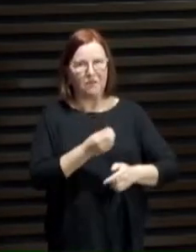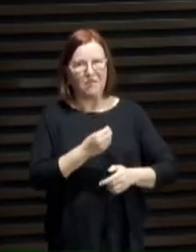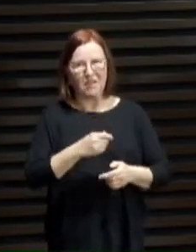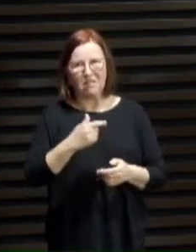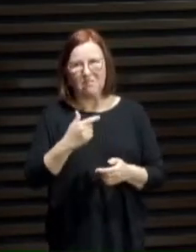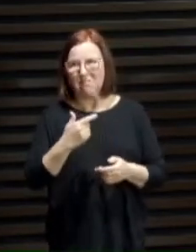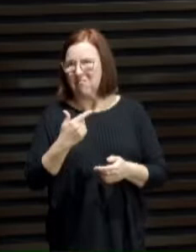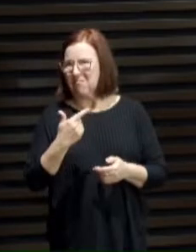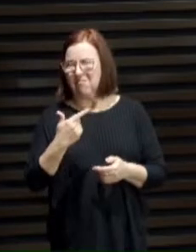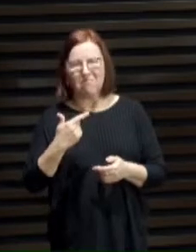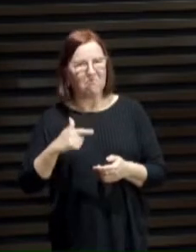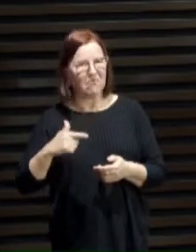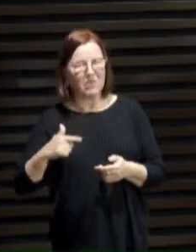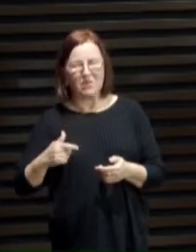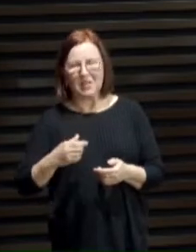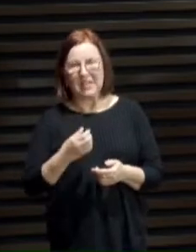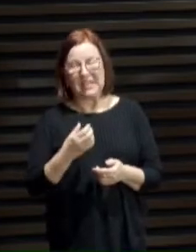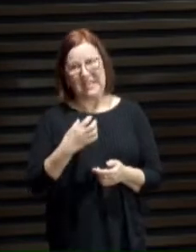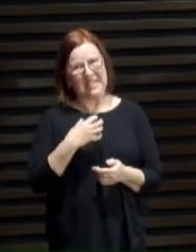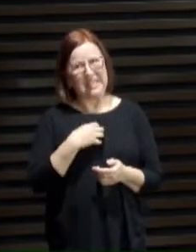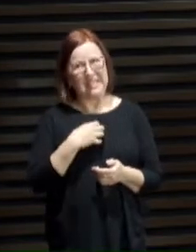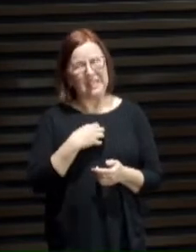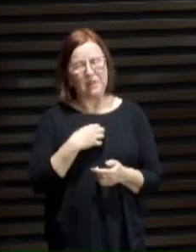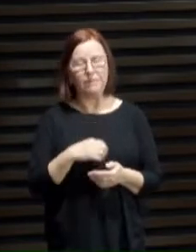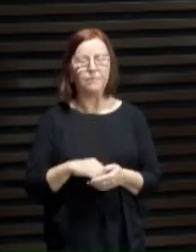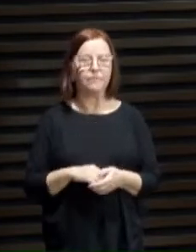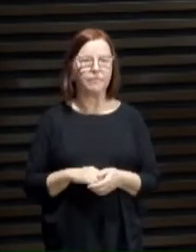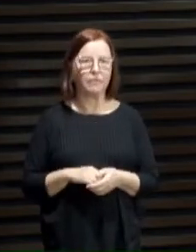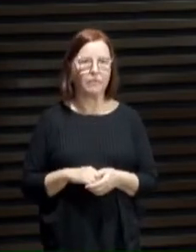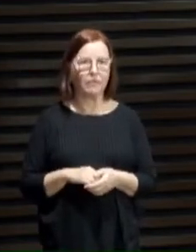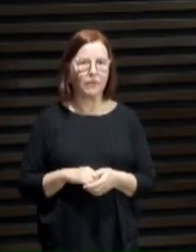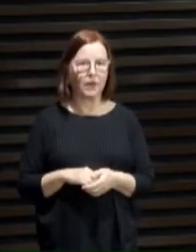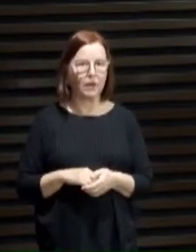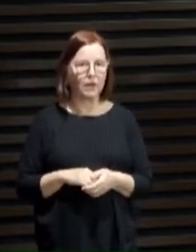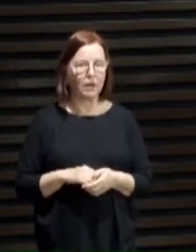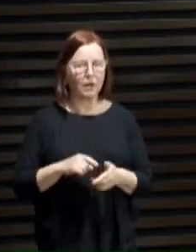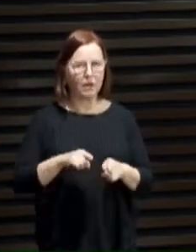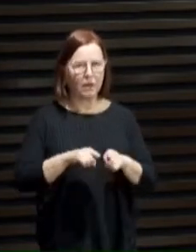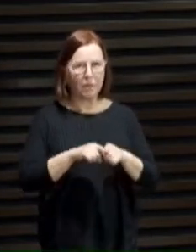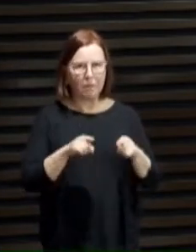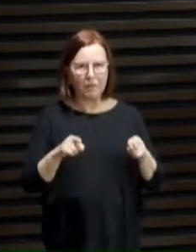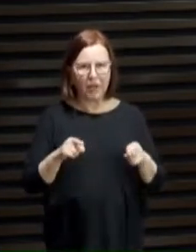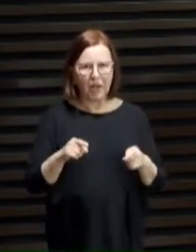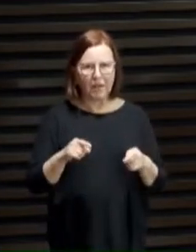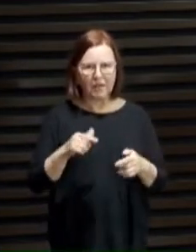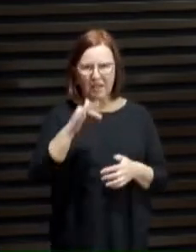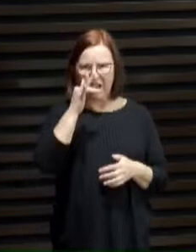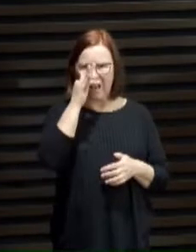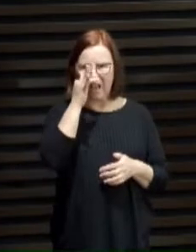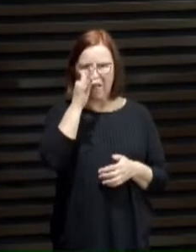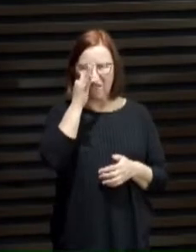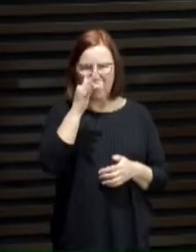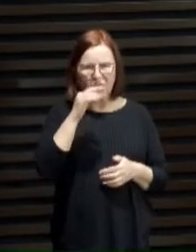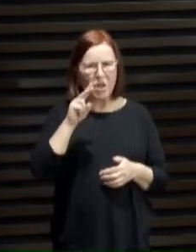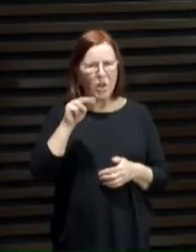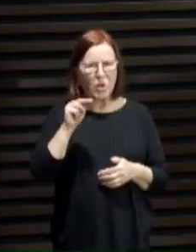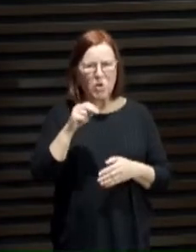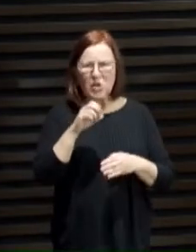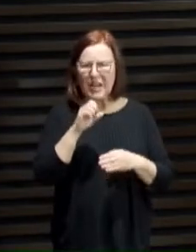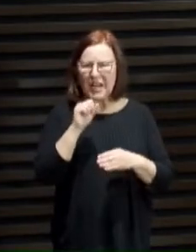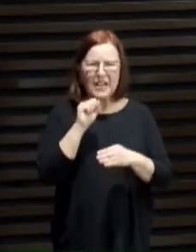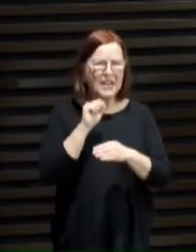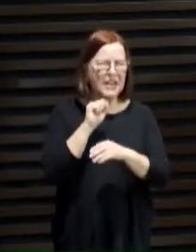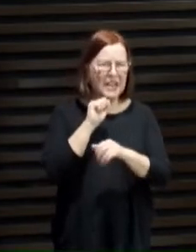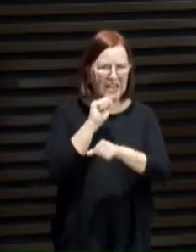campo jamais fazem um negócio desse, jamais fariam um negócio desse, porque um lírio do campo jamais vai esperar de você ou de qualquer outro ser